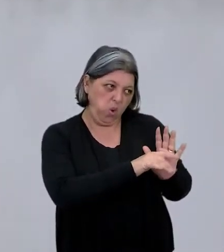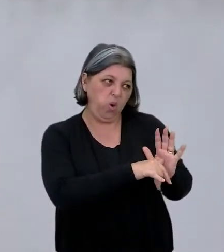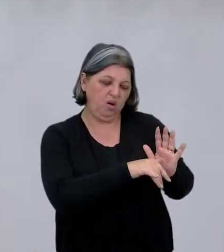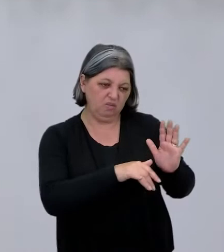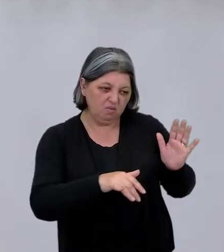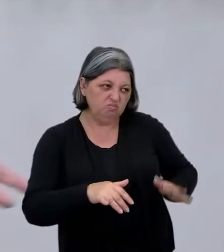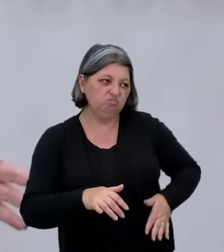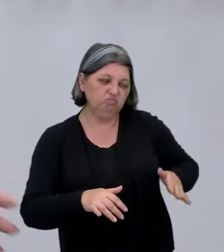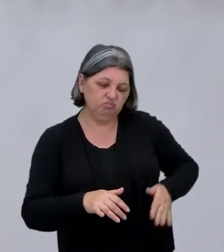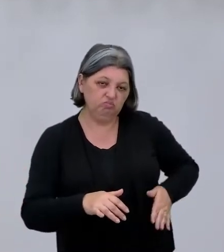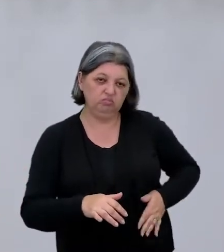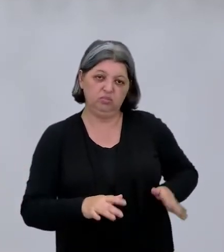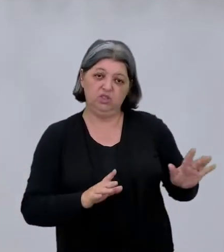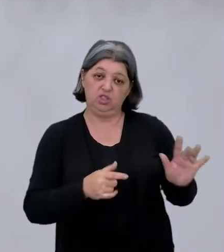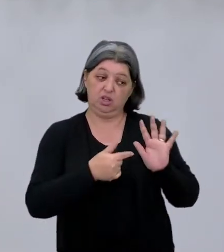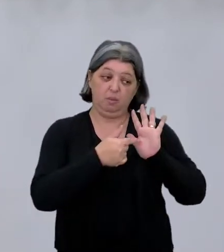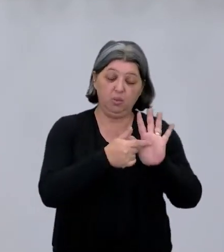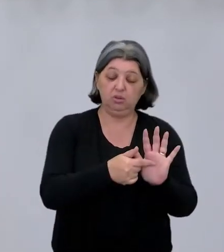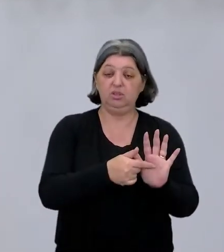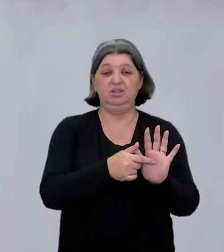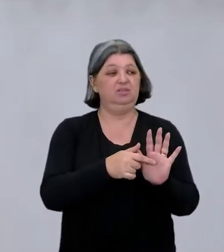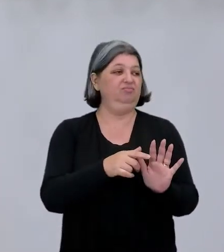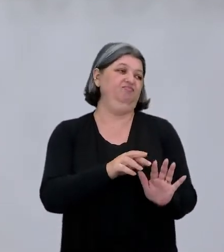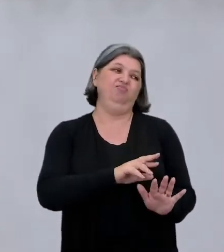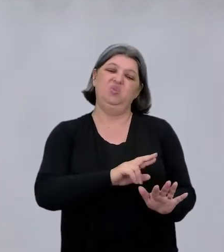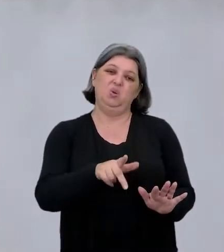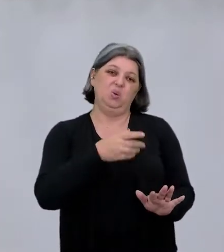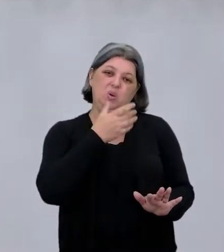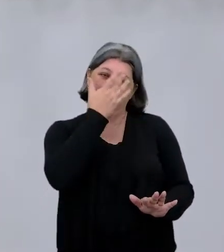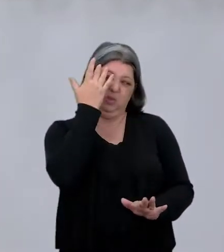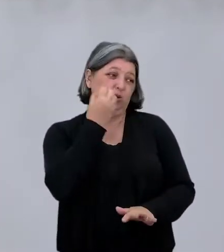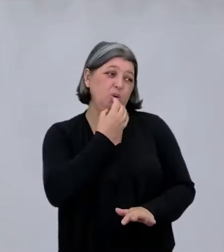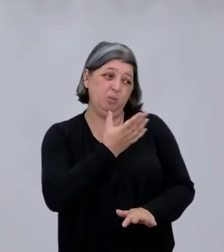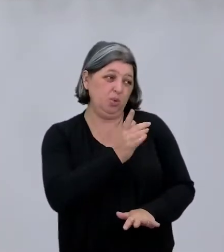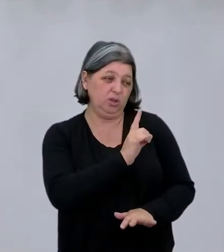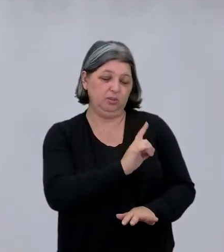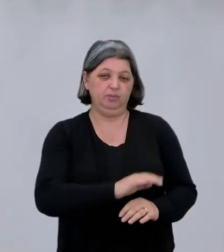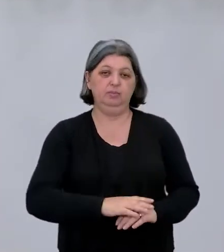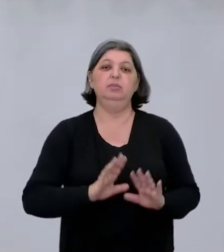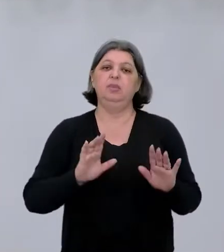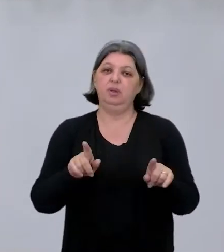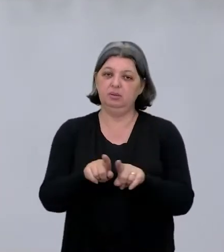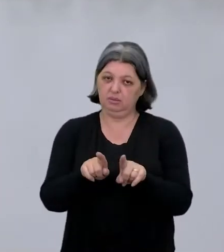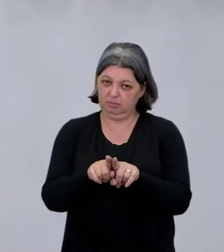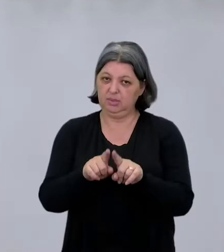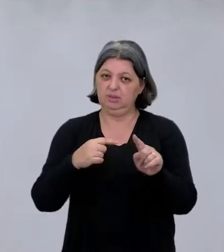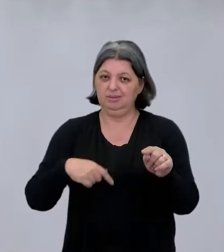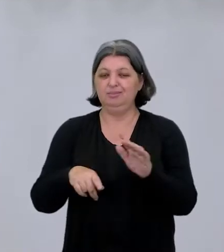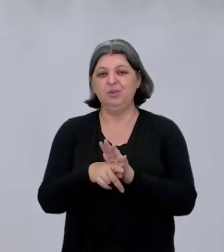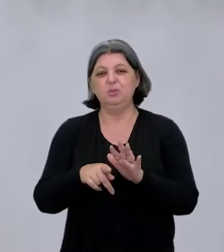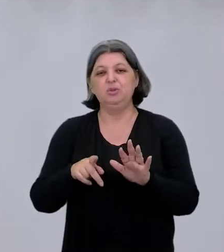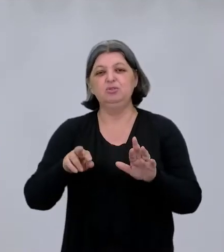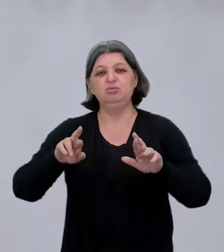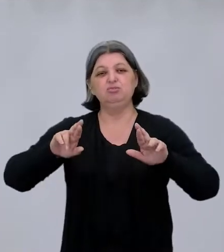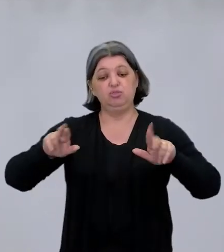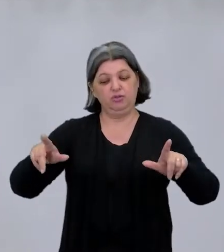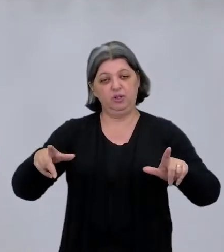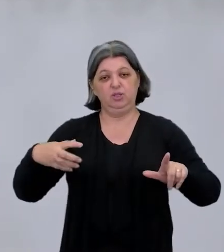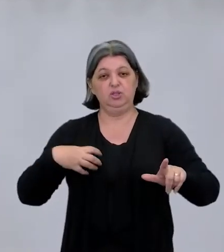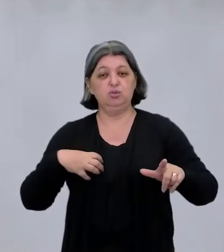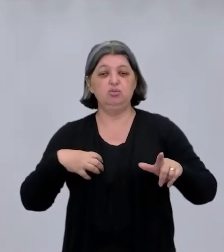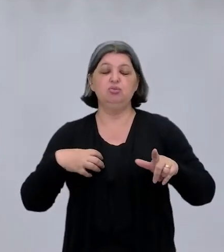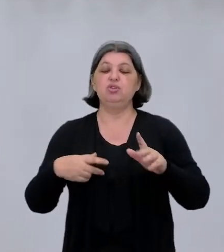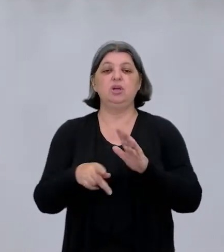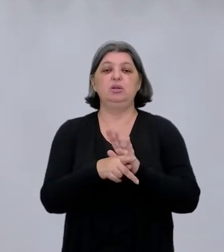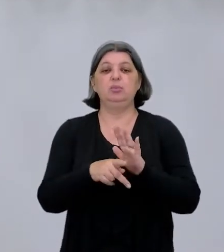tá mostrando sinais de que não é uma boa pessoa. Então, os desvios também são vistos de maneira diferente, dependendo da classe social